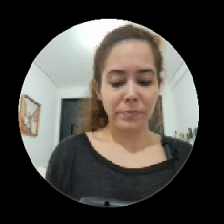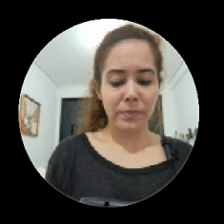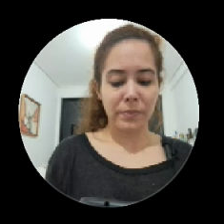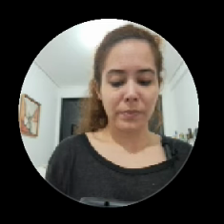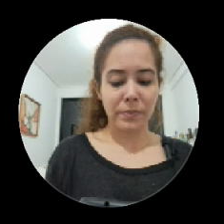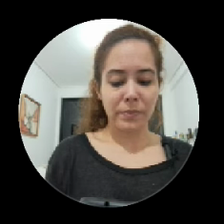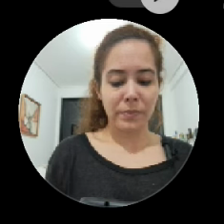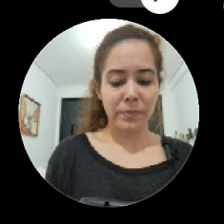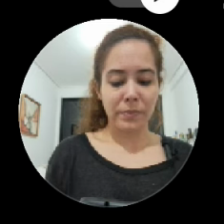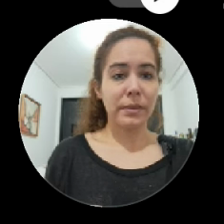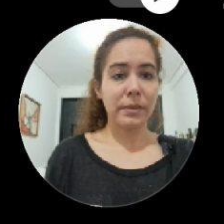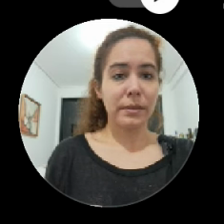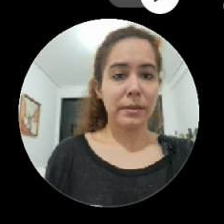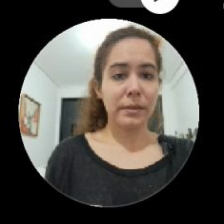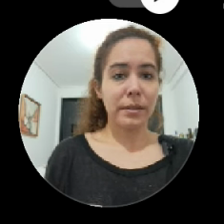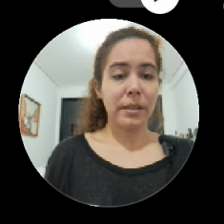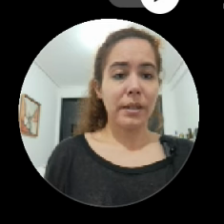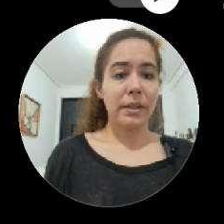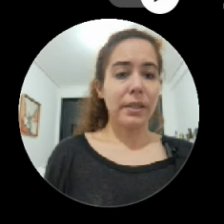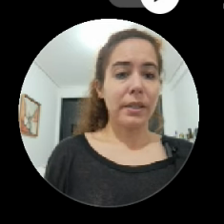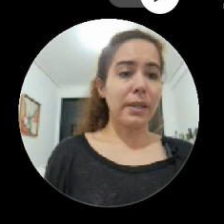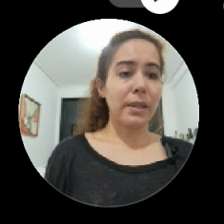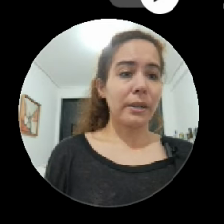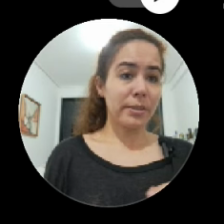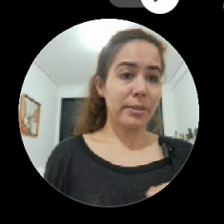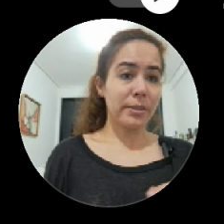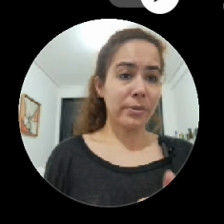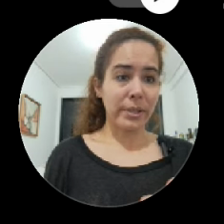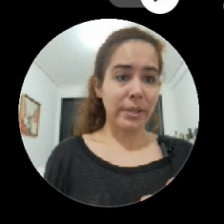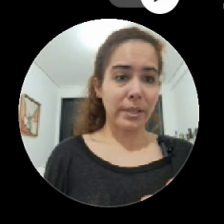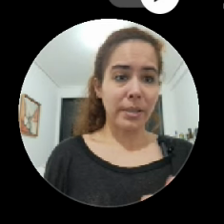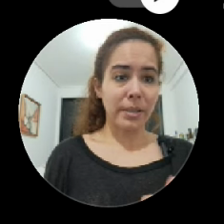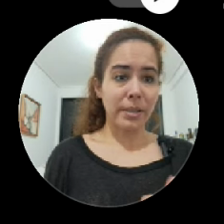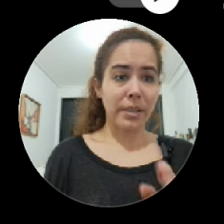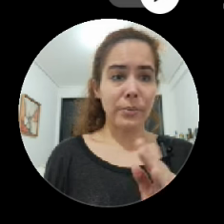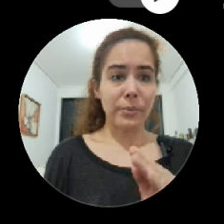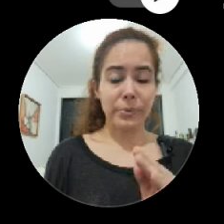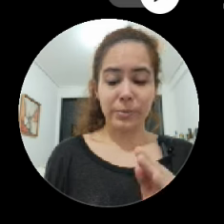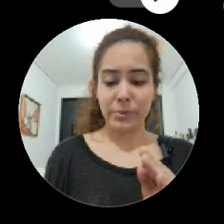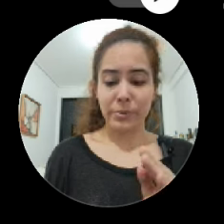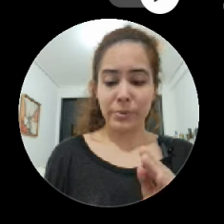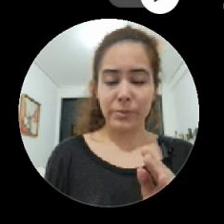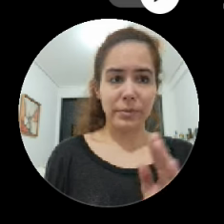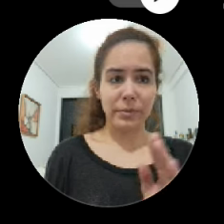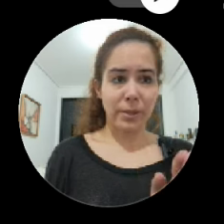Tudo que vai... Ah, chegou o link do...